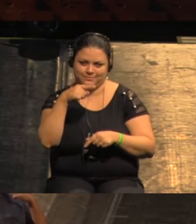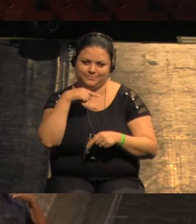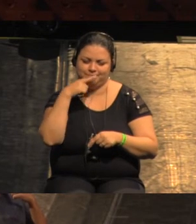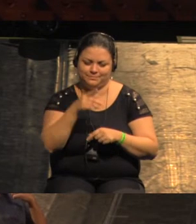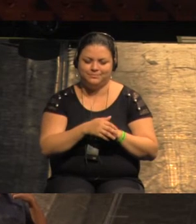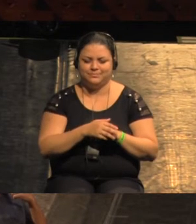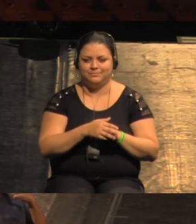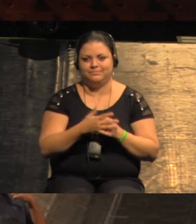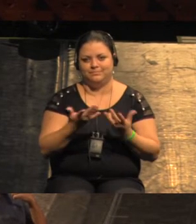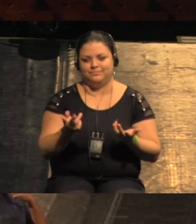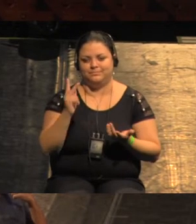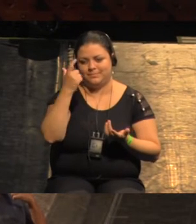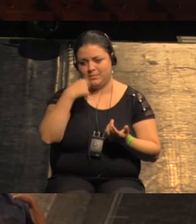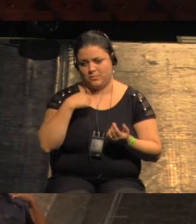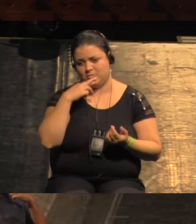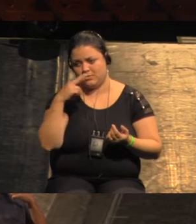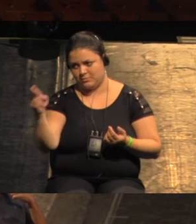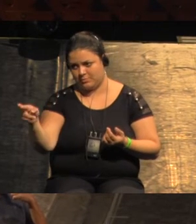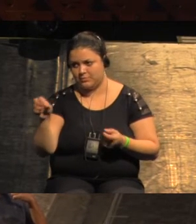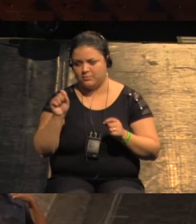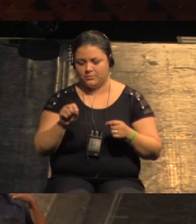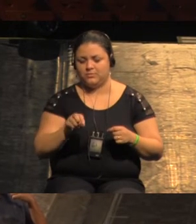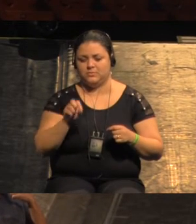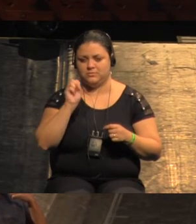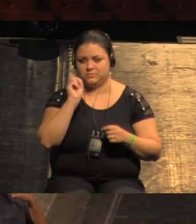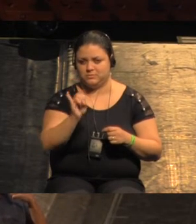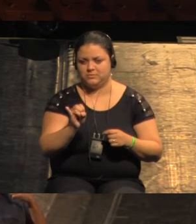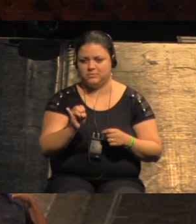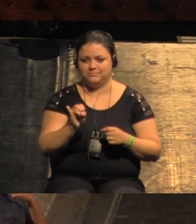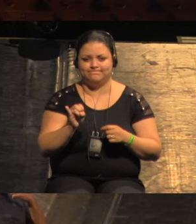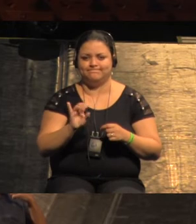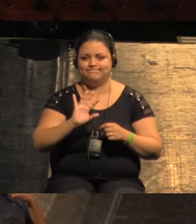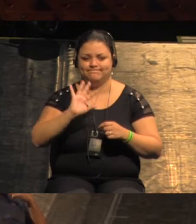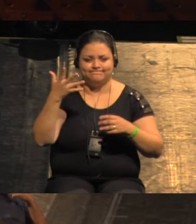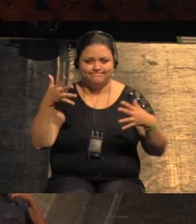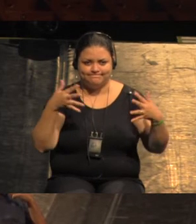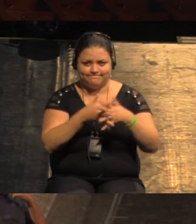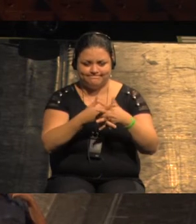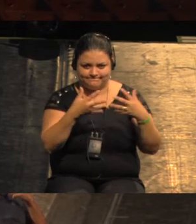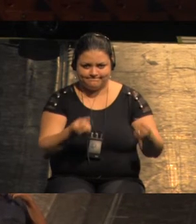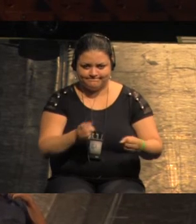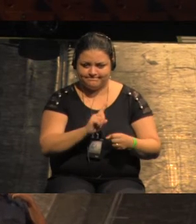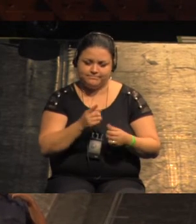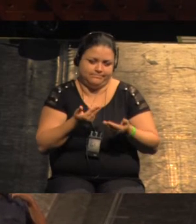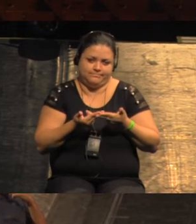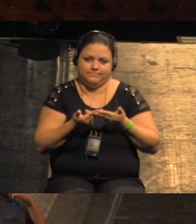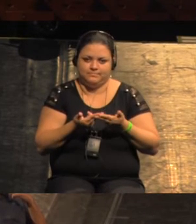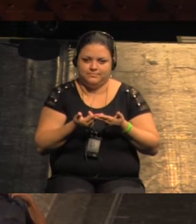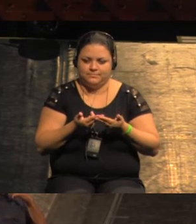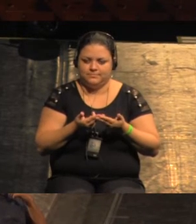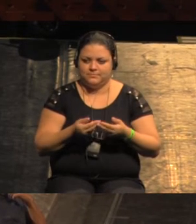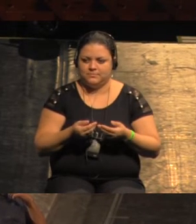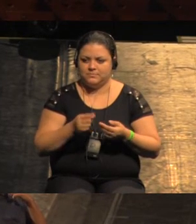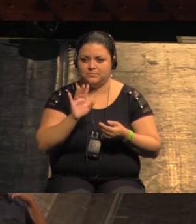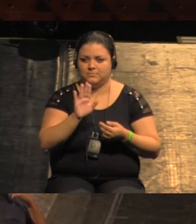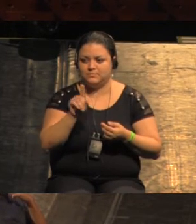não pode controlar e não dá para controlar. Mas então, aí é a minha resposta para você. Se gentrificar, puxa vida, gentrificou.